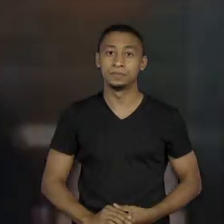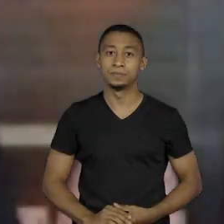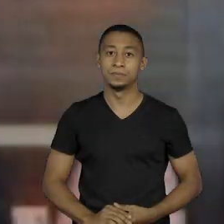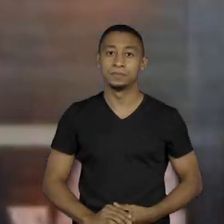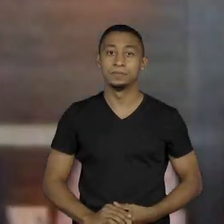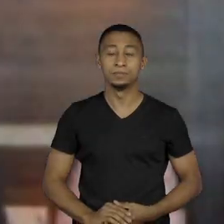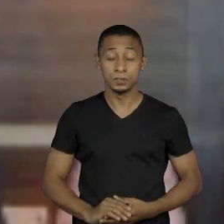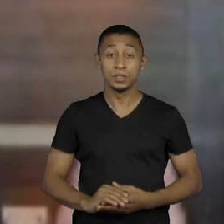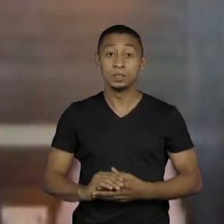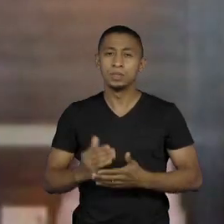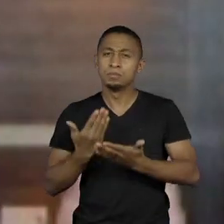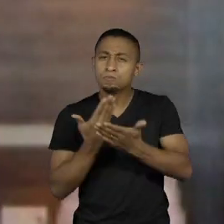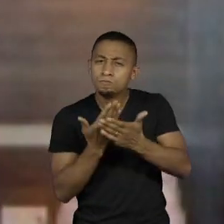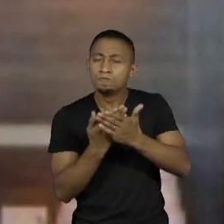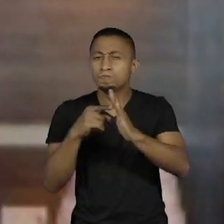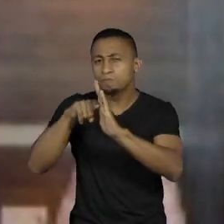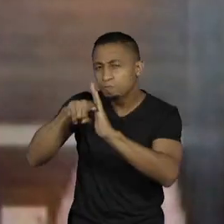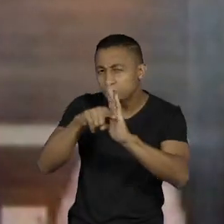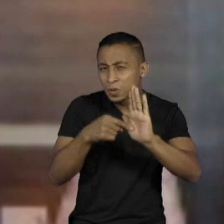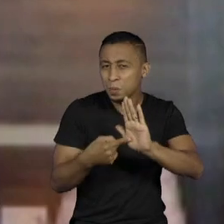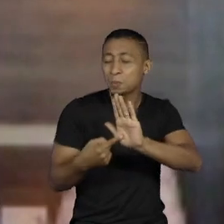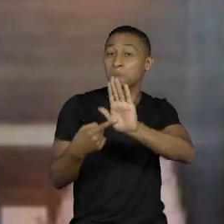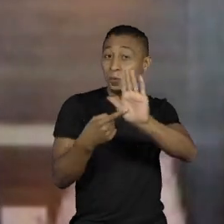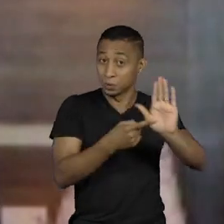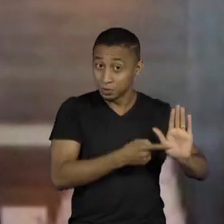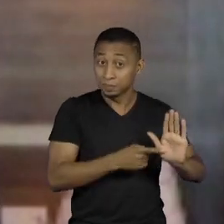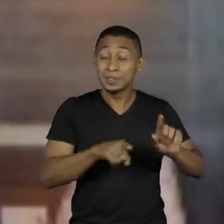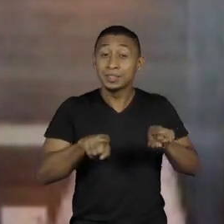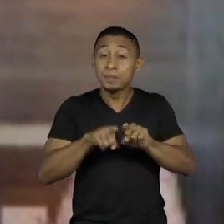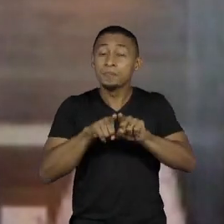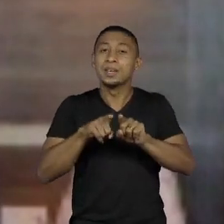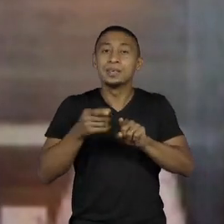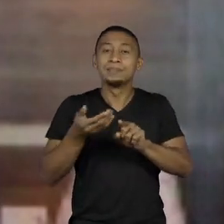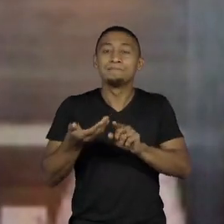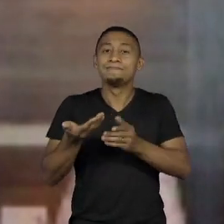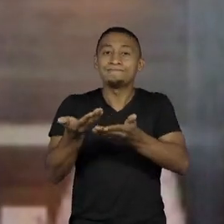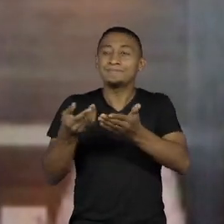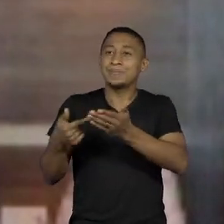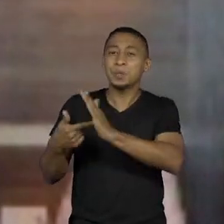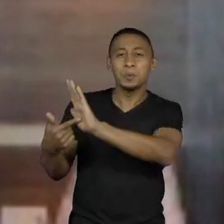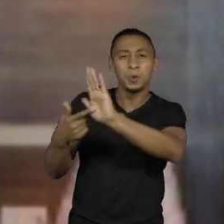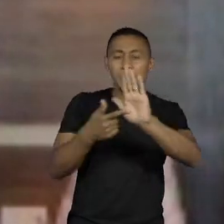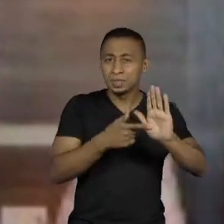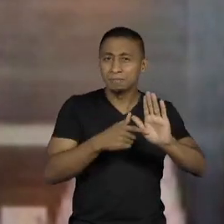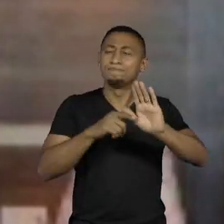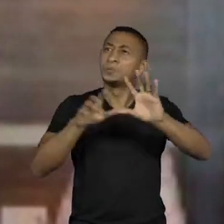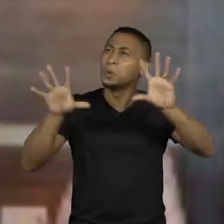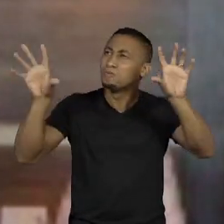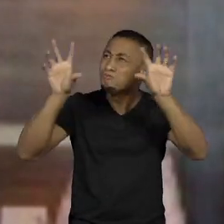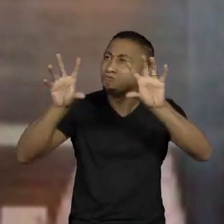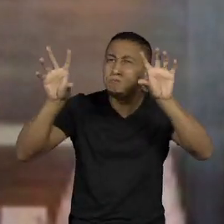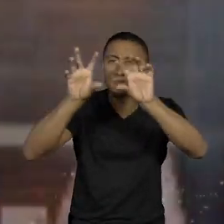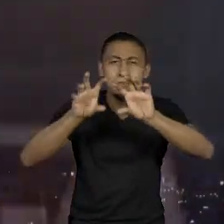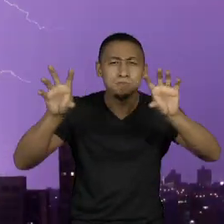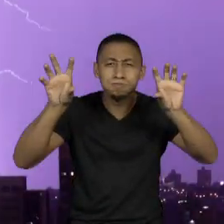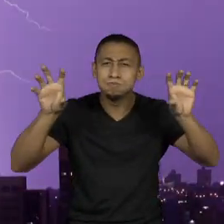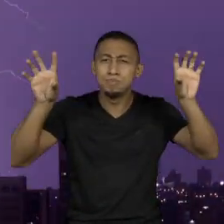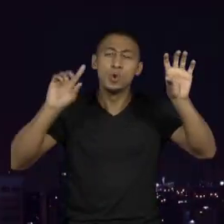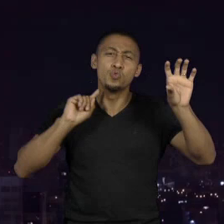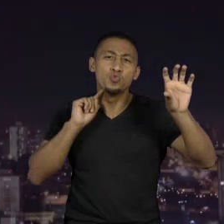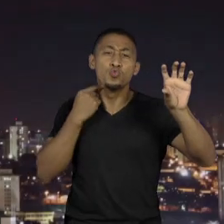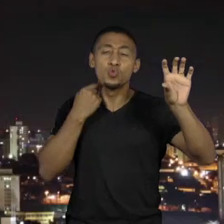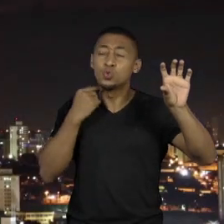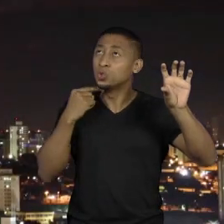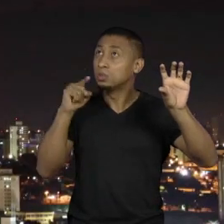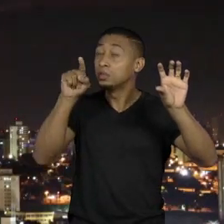Existem muitos estudos que sugerem e até mesmo indicam que a poluição afeta a formação das tempestades e